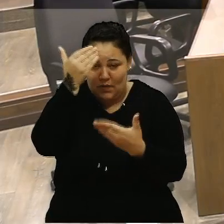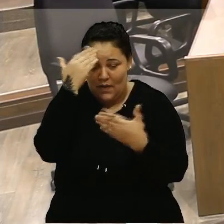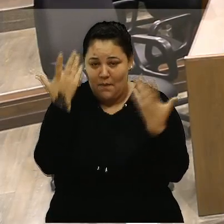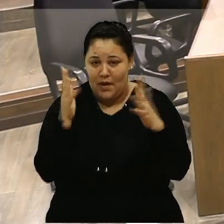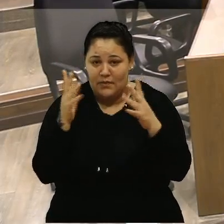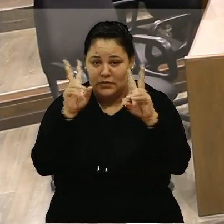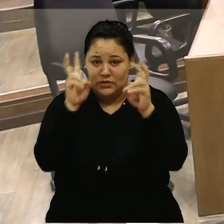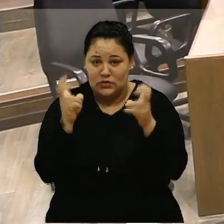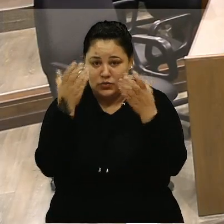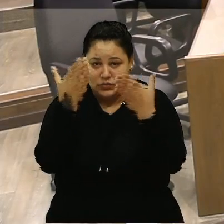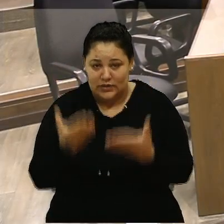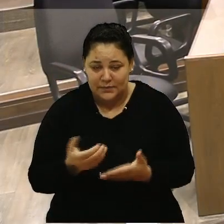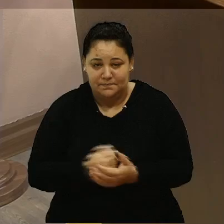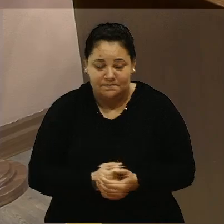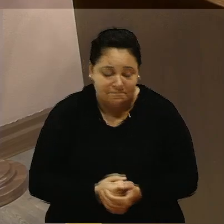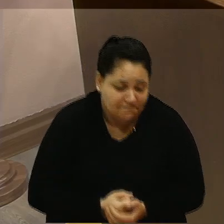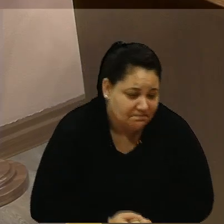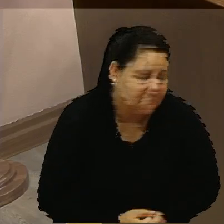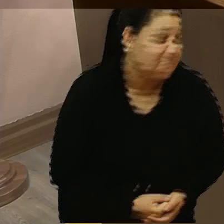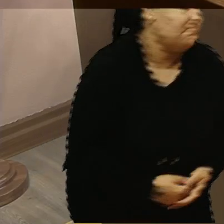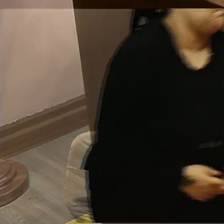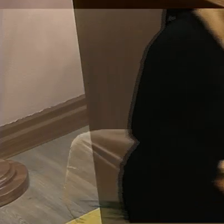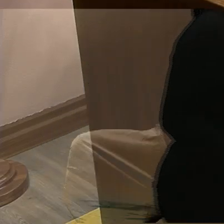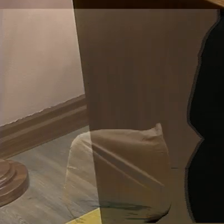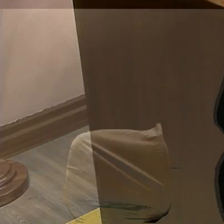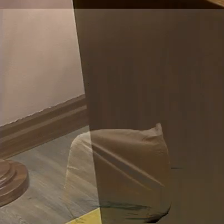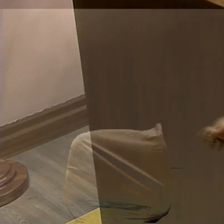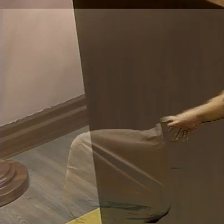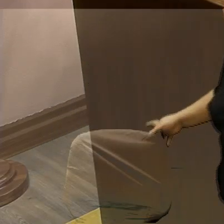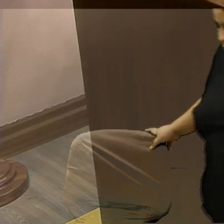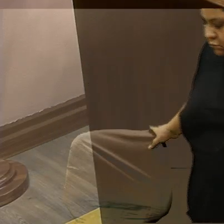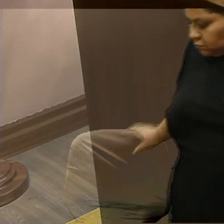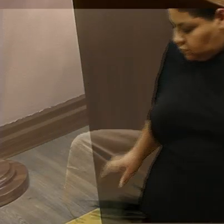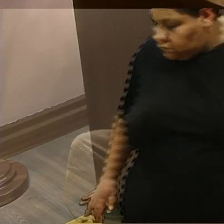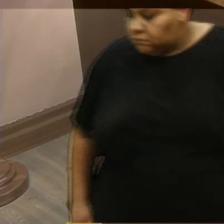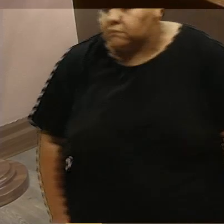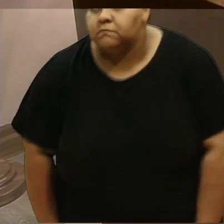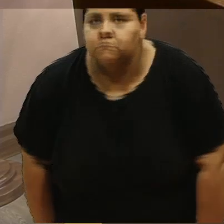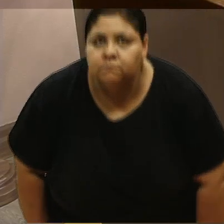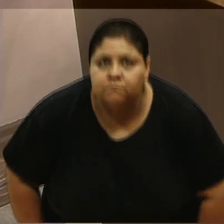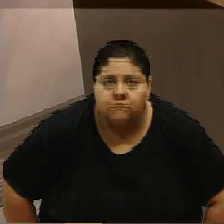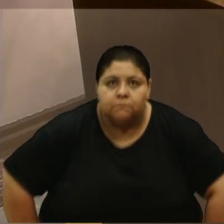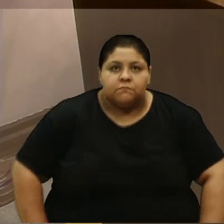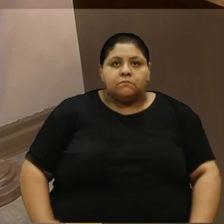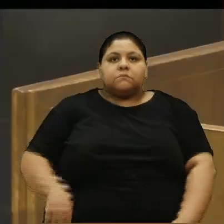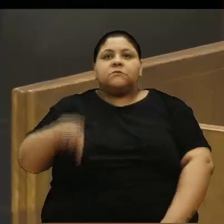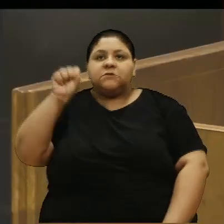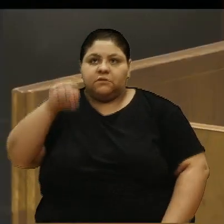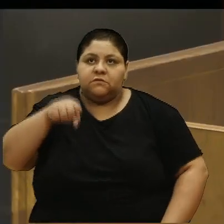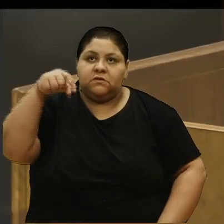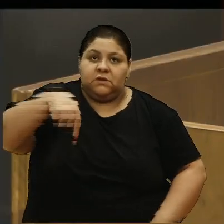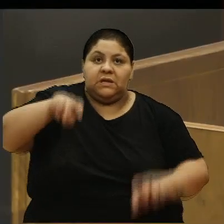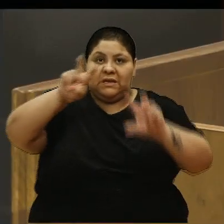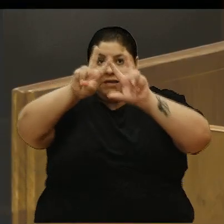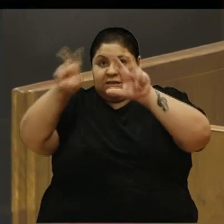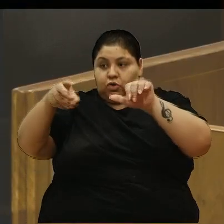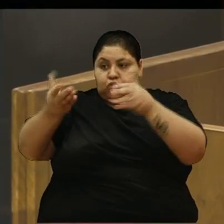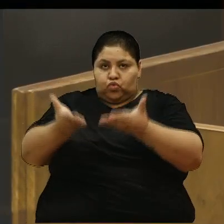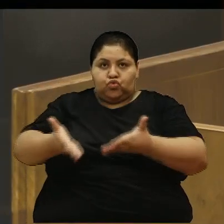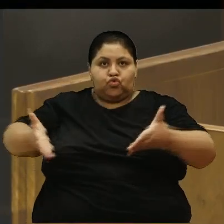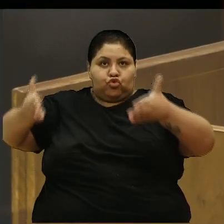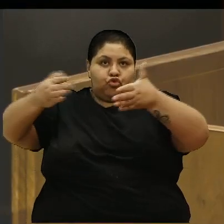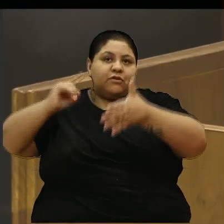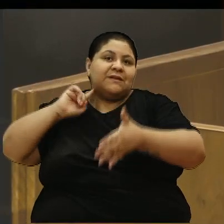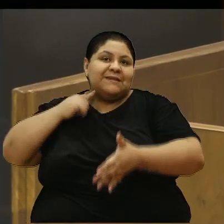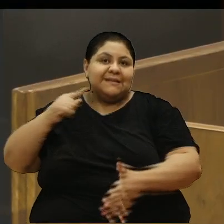aqui. Muito obrigada pelas suas colocações, vereadora. E sim, realmente, essa questão dos containers, a gente vai ter